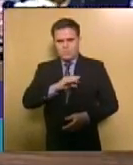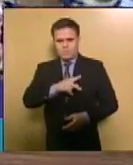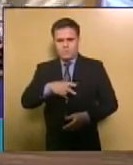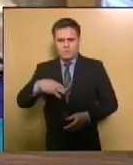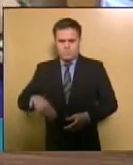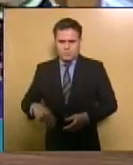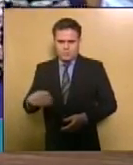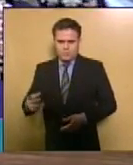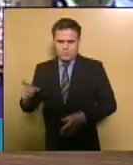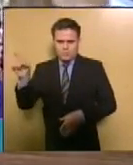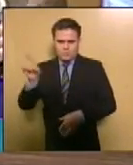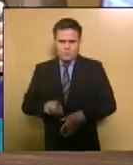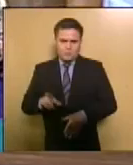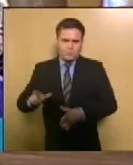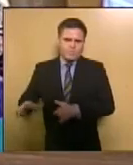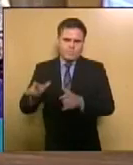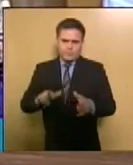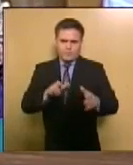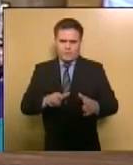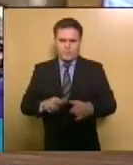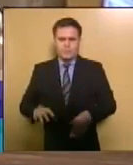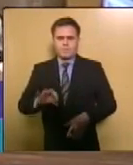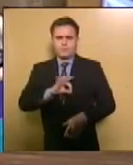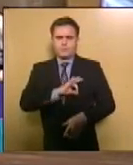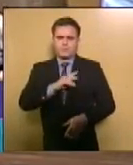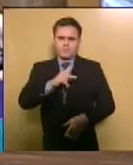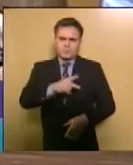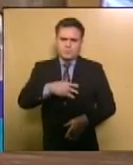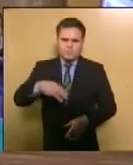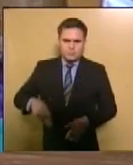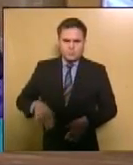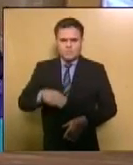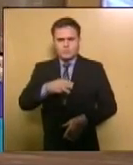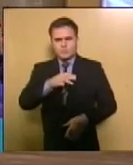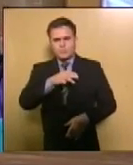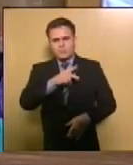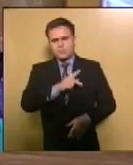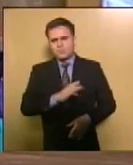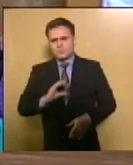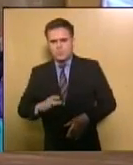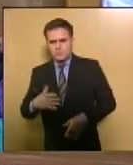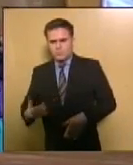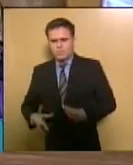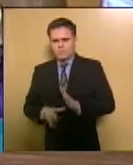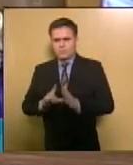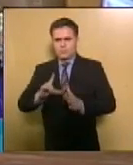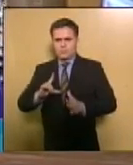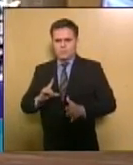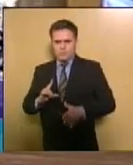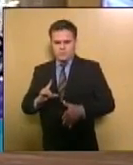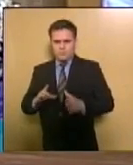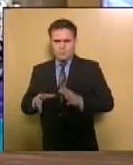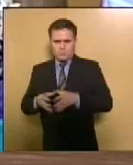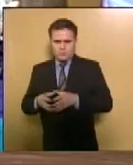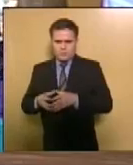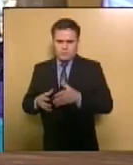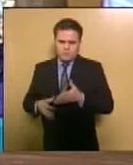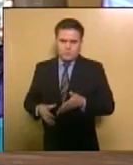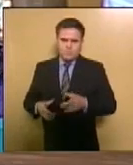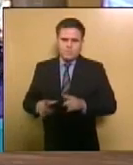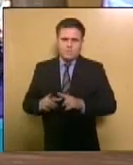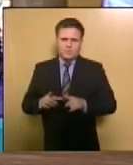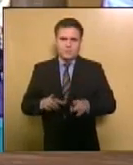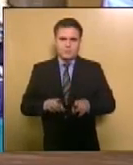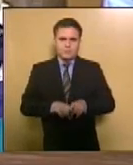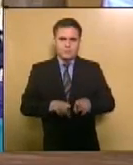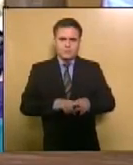diretores de o interior tanto da Polícia Civil como da militar Antes desse ggo nós tivemos também a compatibilização